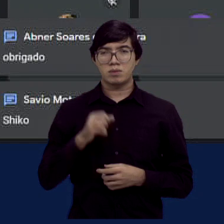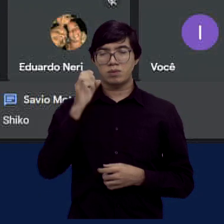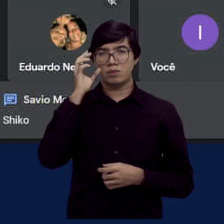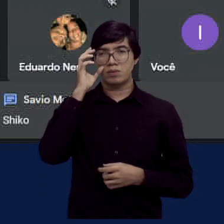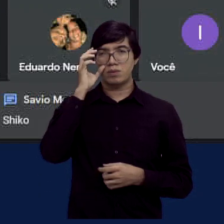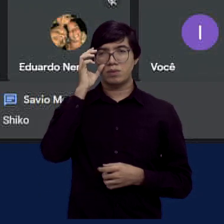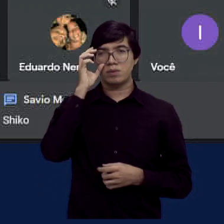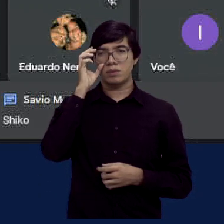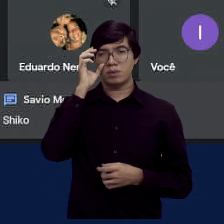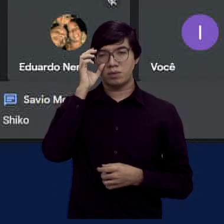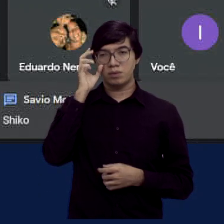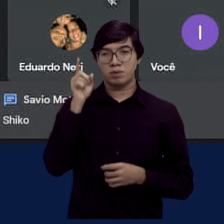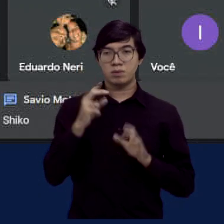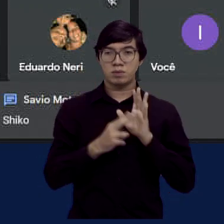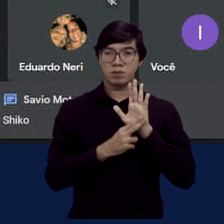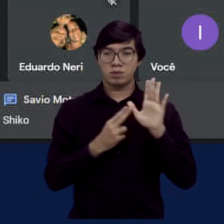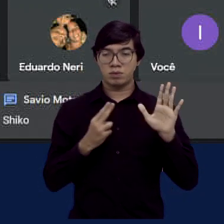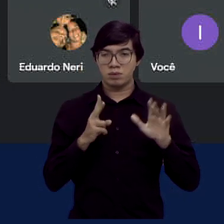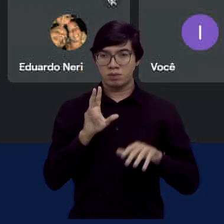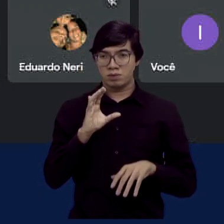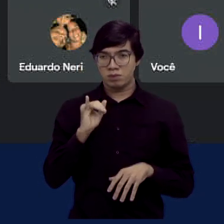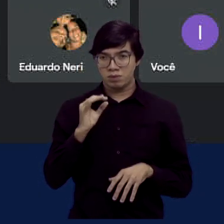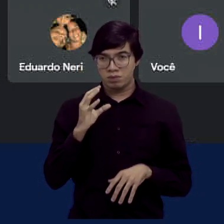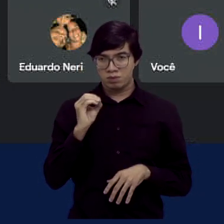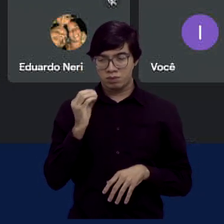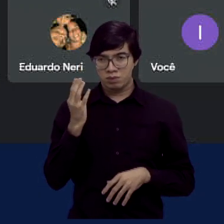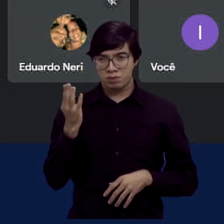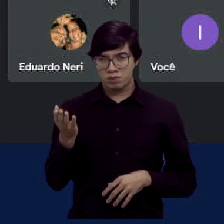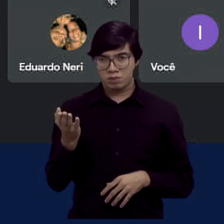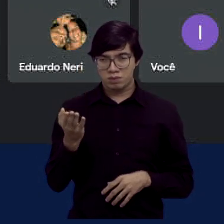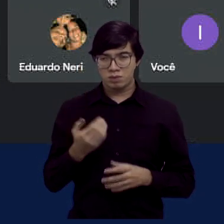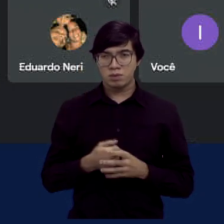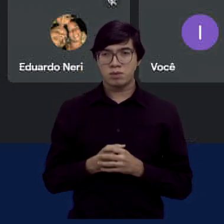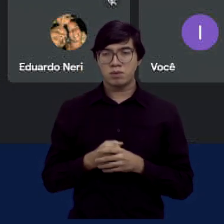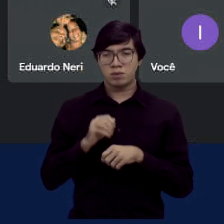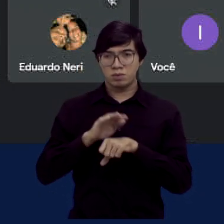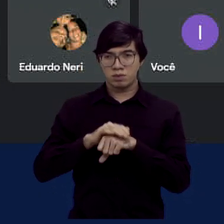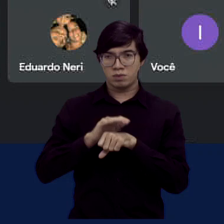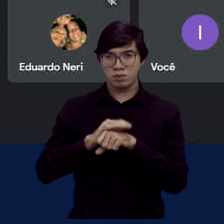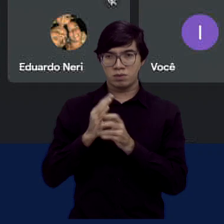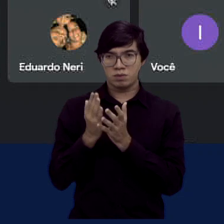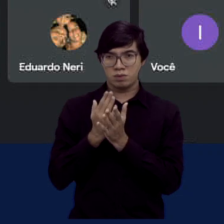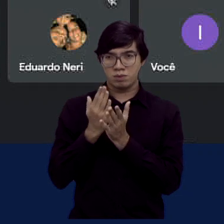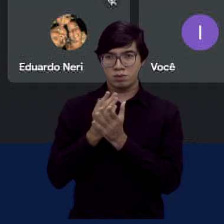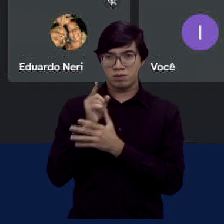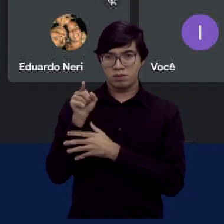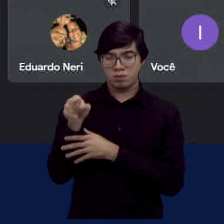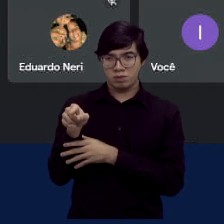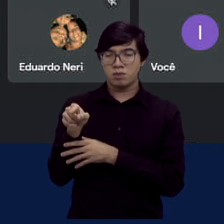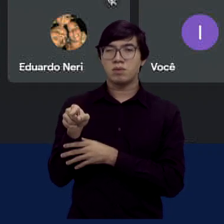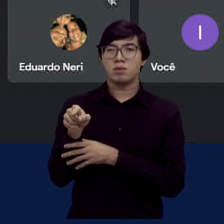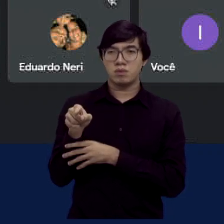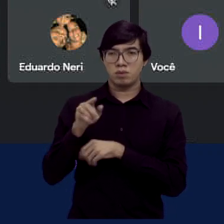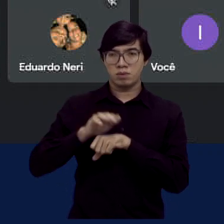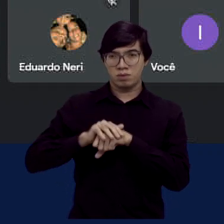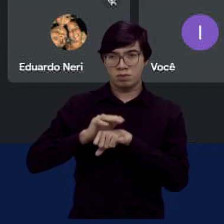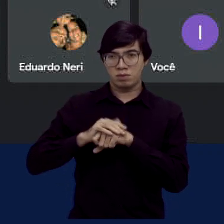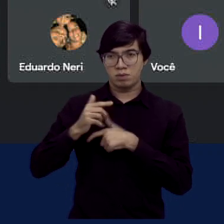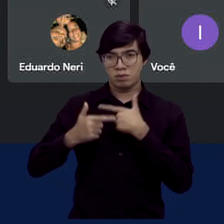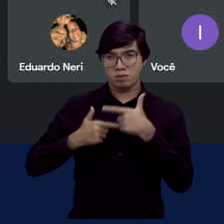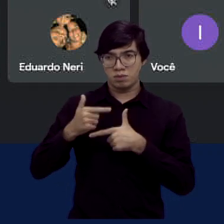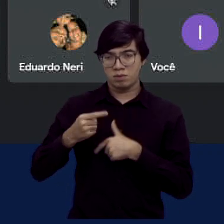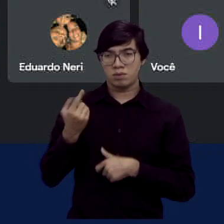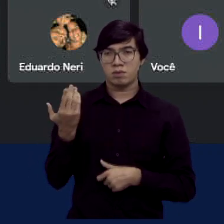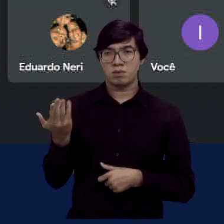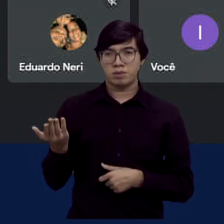mesmo. Inclusive, é independente, é um autor independente. Já publicou pela Maurício Souza Produções, mas o cara trabalha melhor quando tá